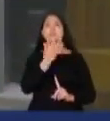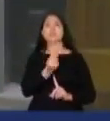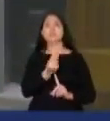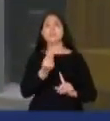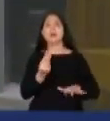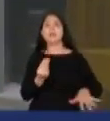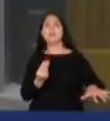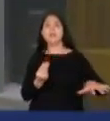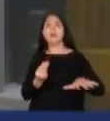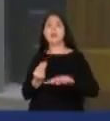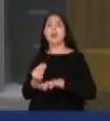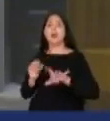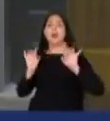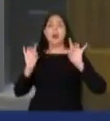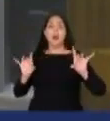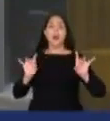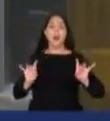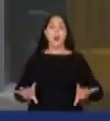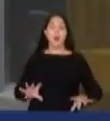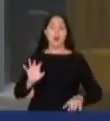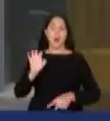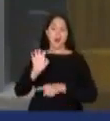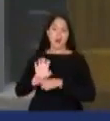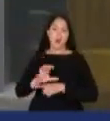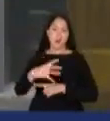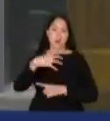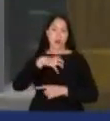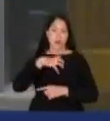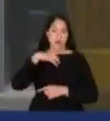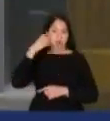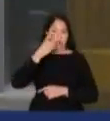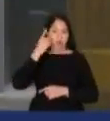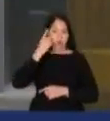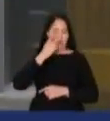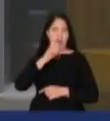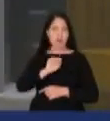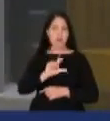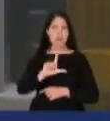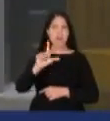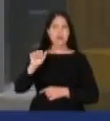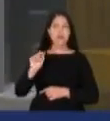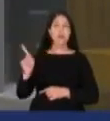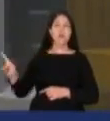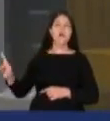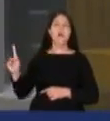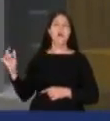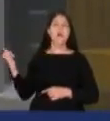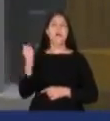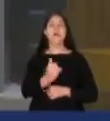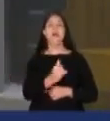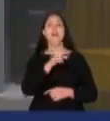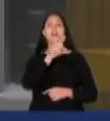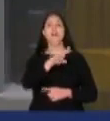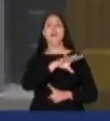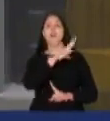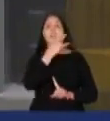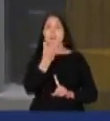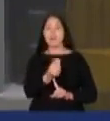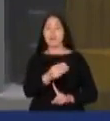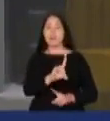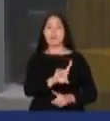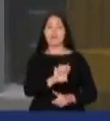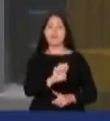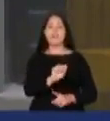principalmente atacou a Bahia, deputado Sola, dizendo que na Bahia tem artistas desmamados, segundo ele, da Lei